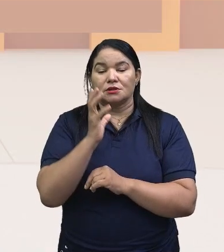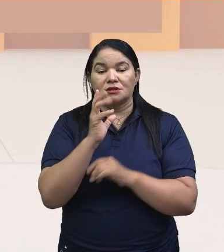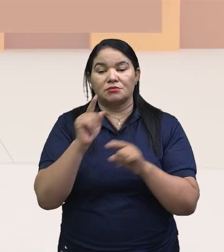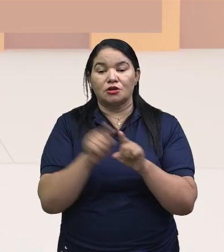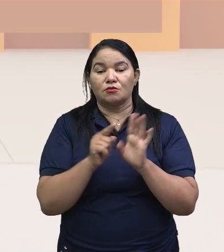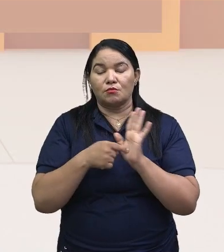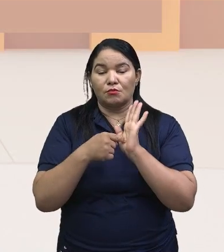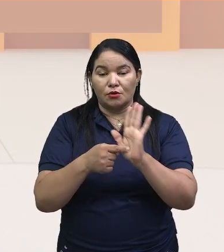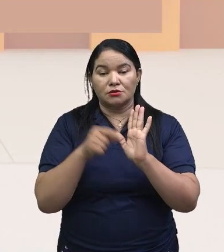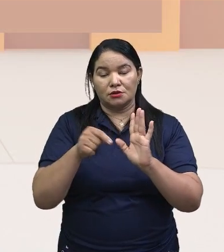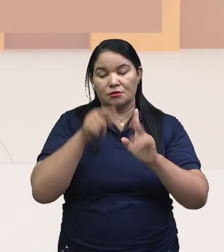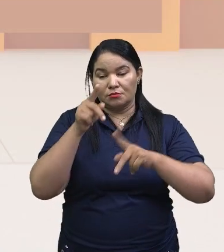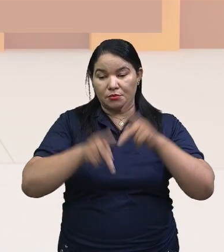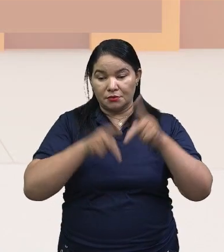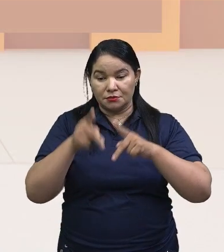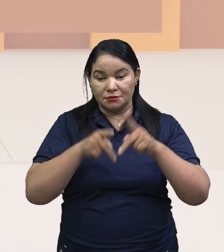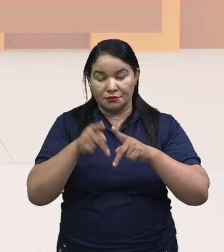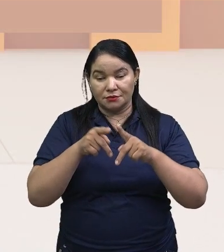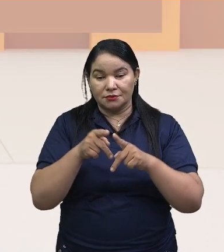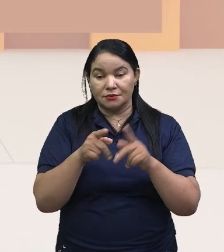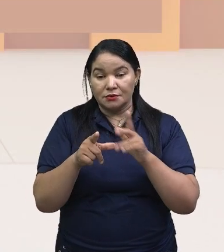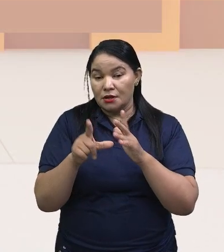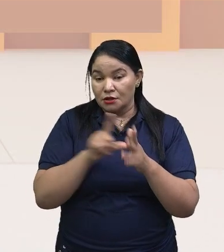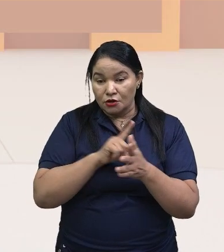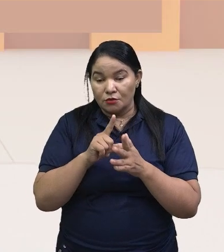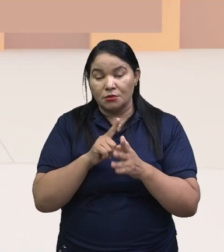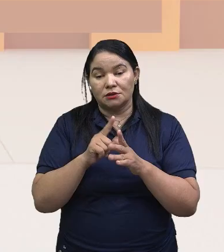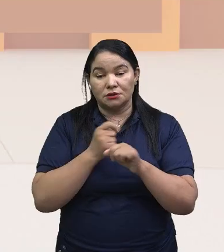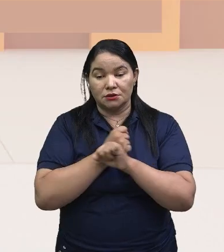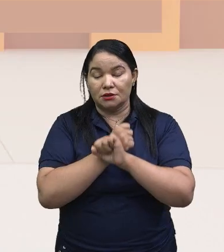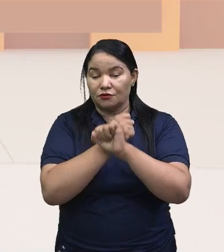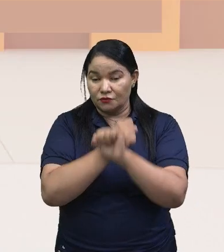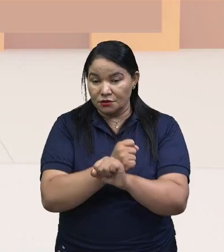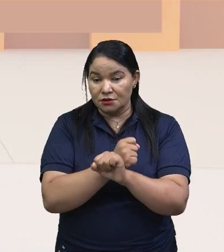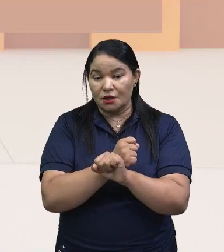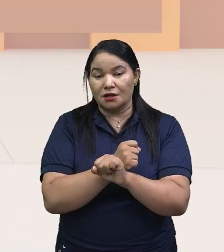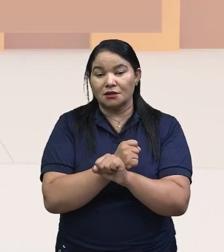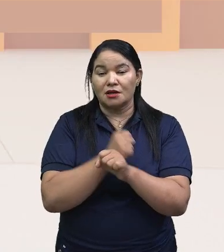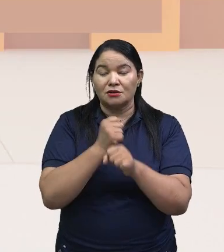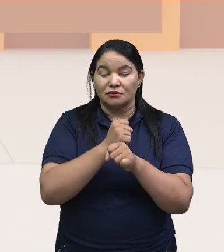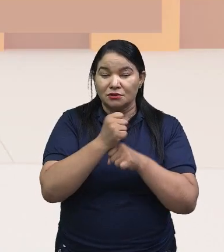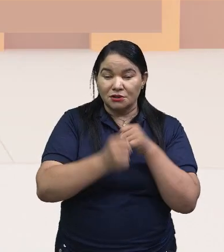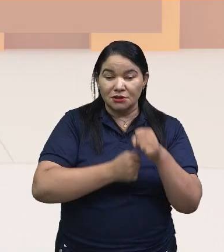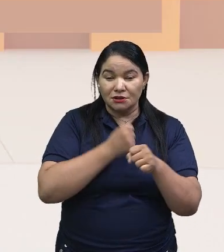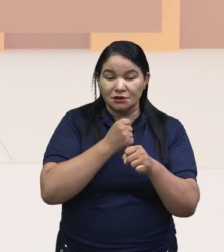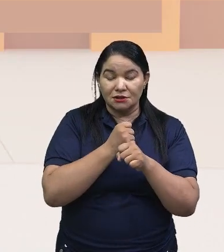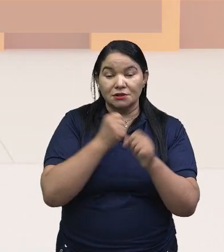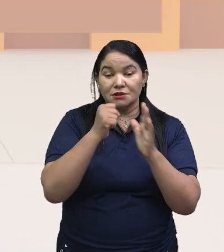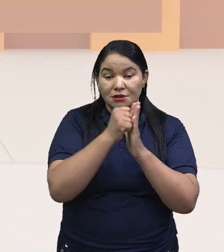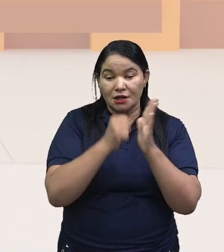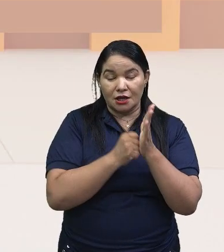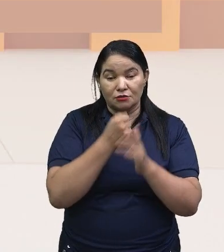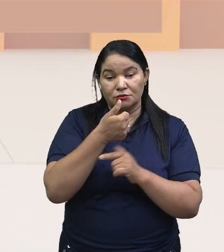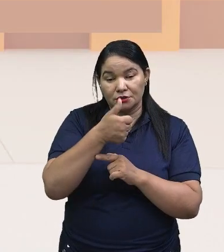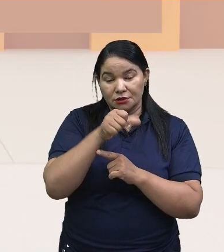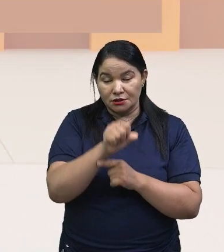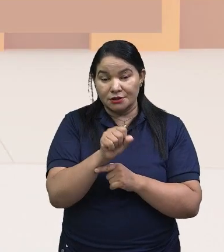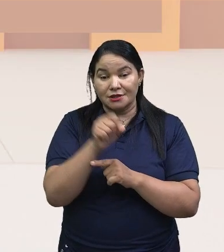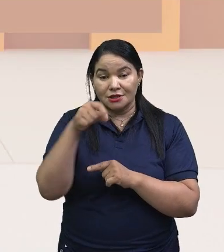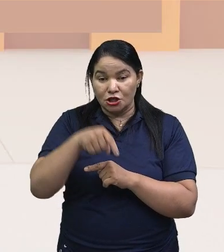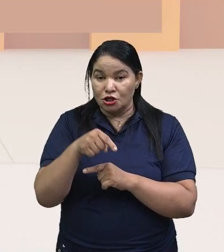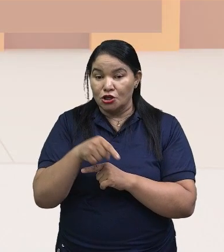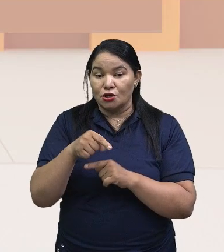a população que foi escravizada a partir do século XVI aqui no território brasileiro, no